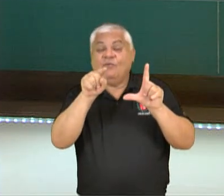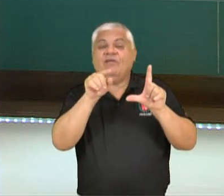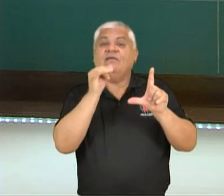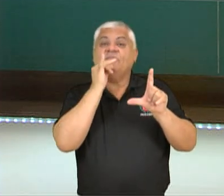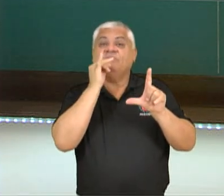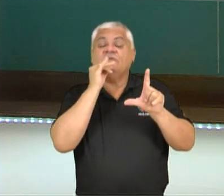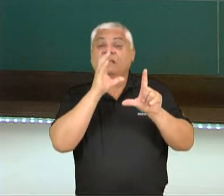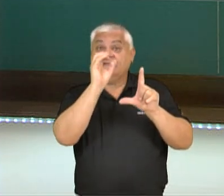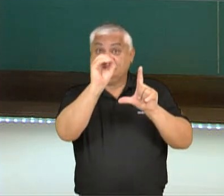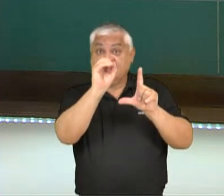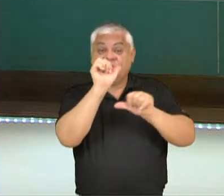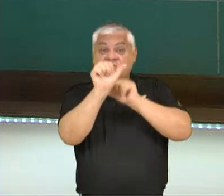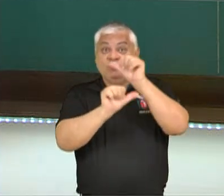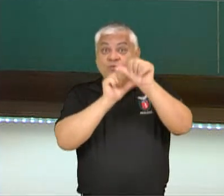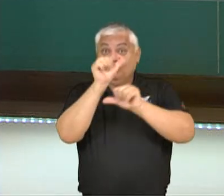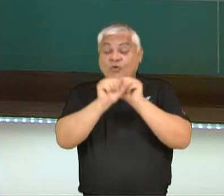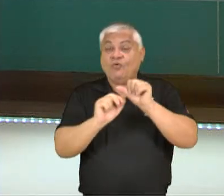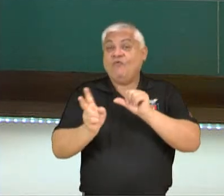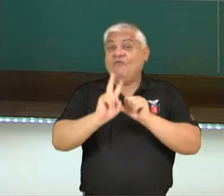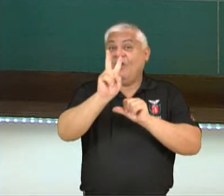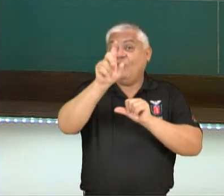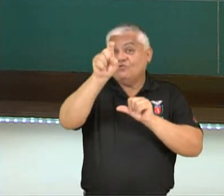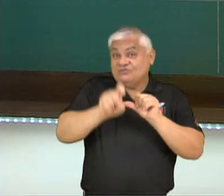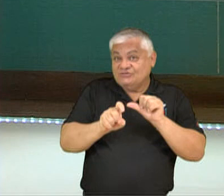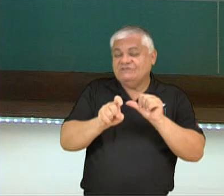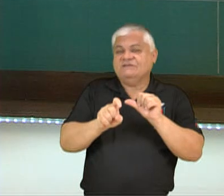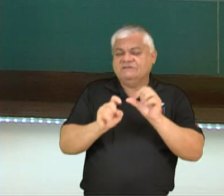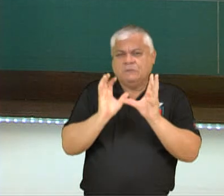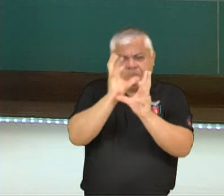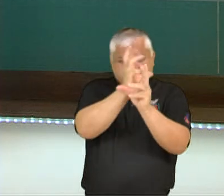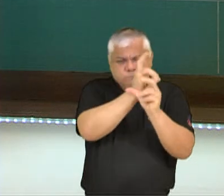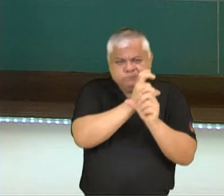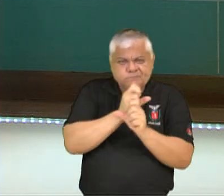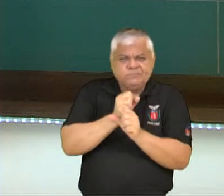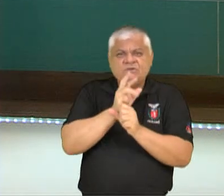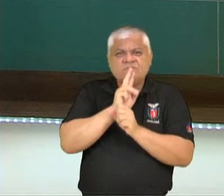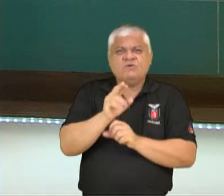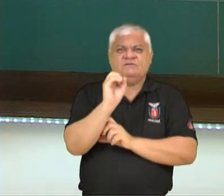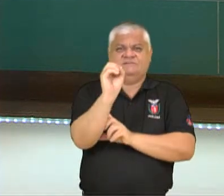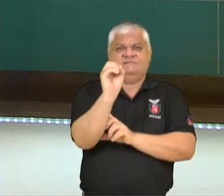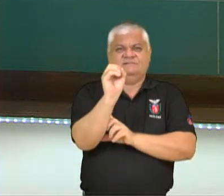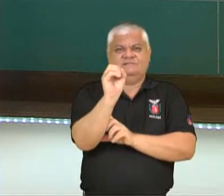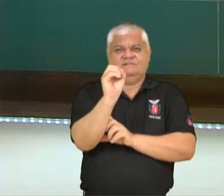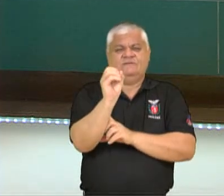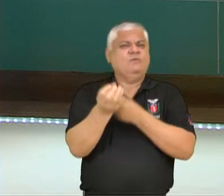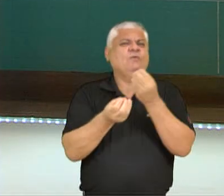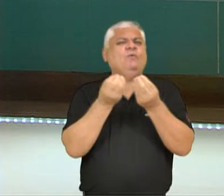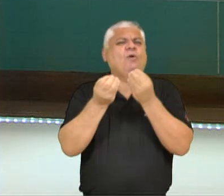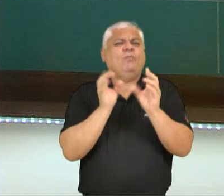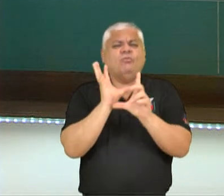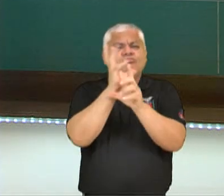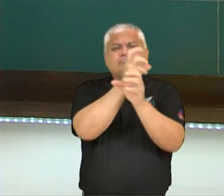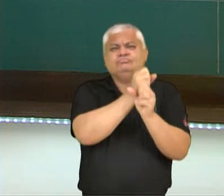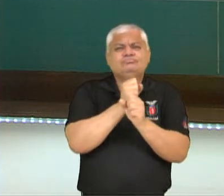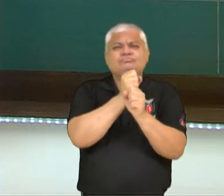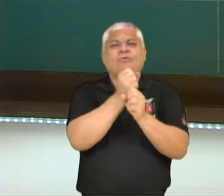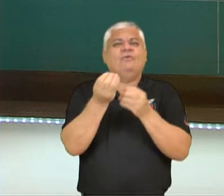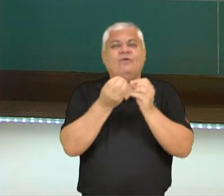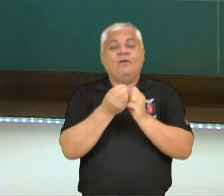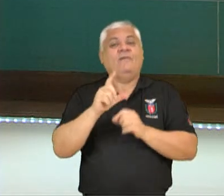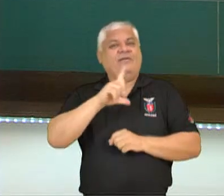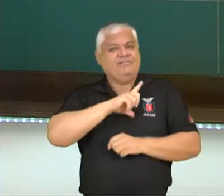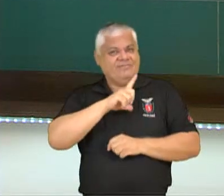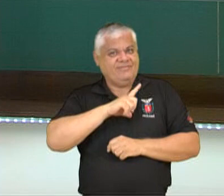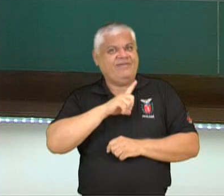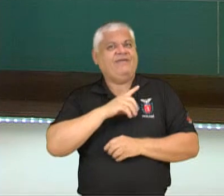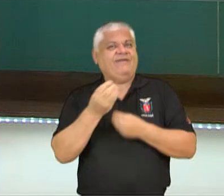é quando eu substituo ali um valor do x e ao fazer os cálculos o resultado é zero. como é que a gente calcula isso, né? Tem aí uma